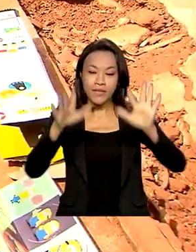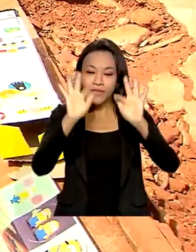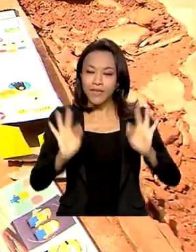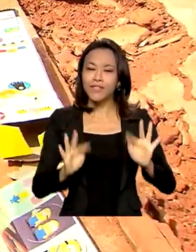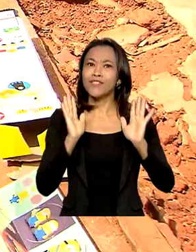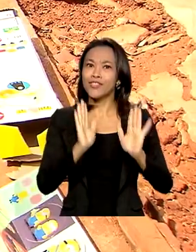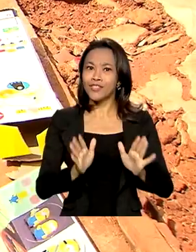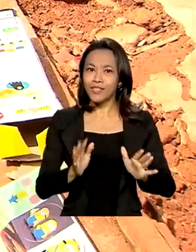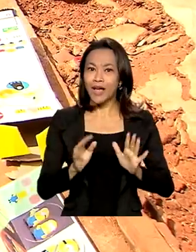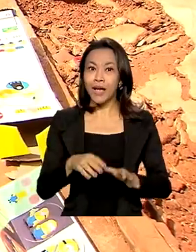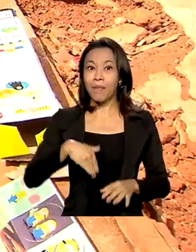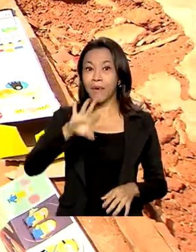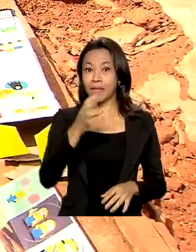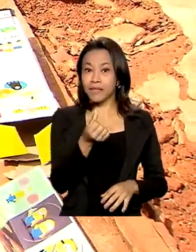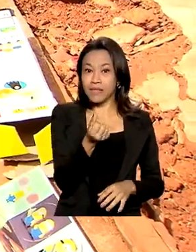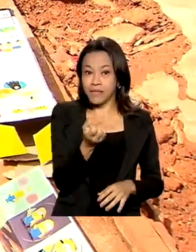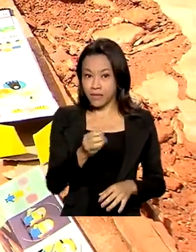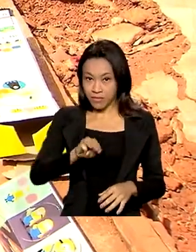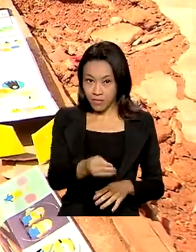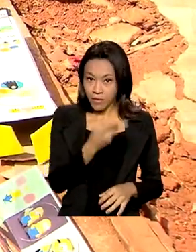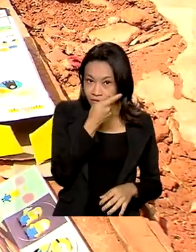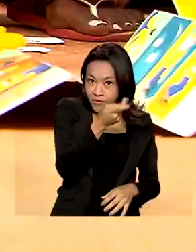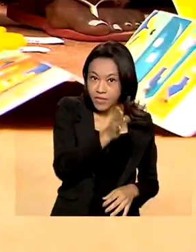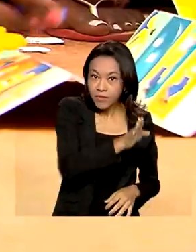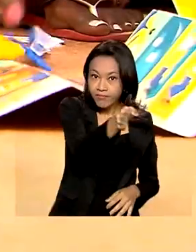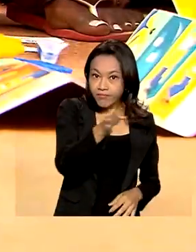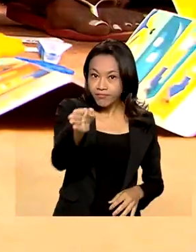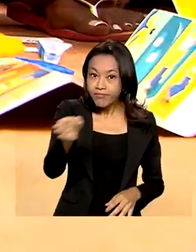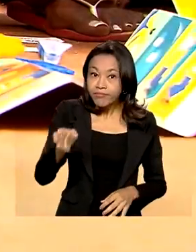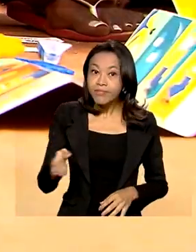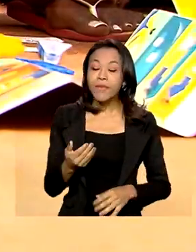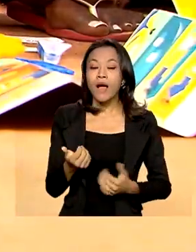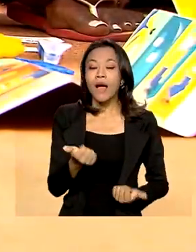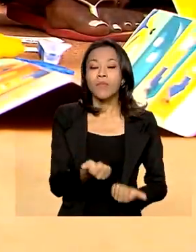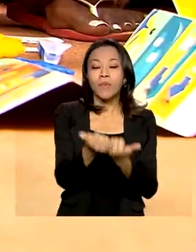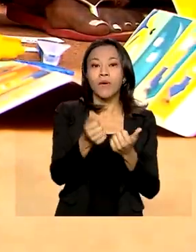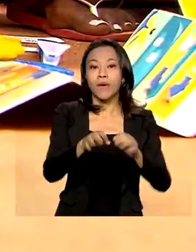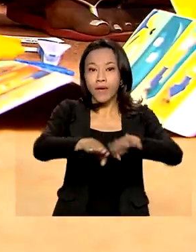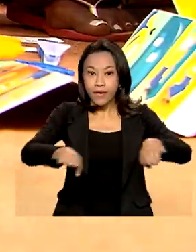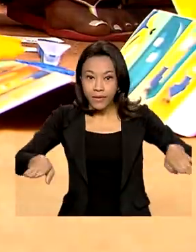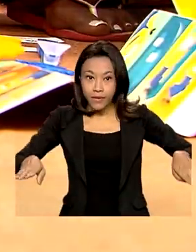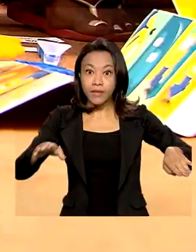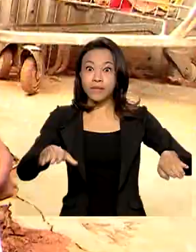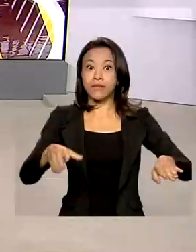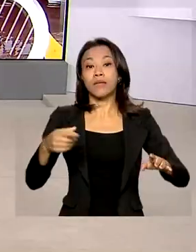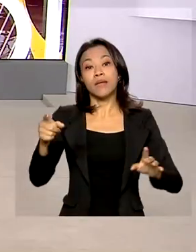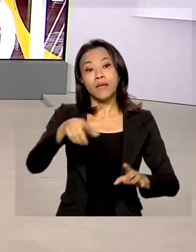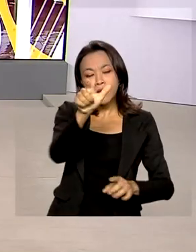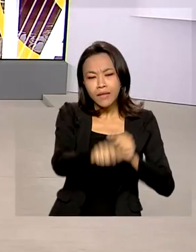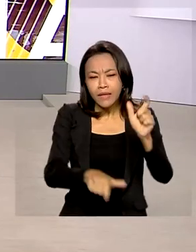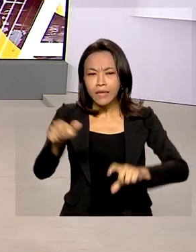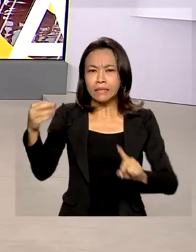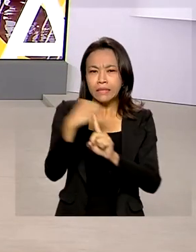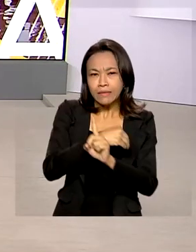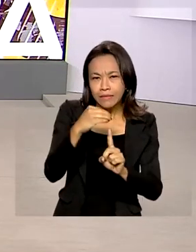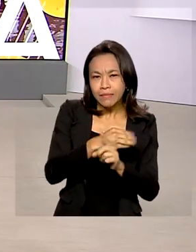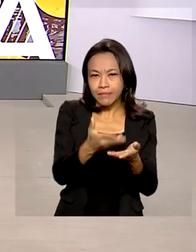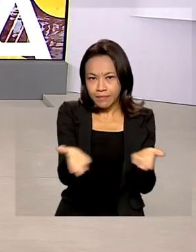de 60 milhões de visitas familiares projeto atende crianças de até 6 anos em situação de risco